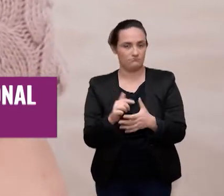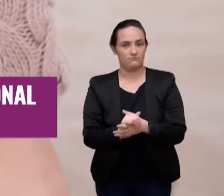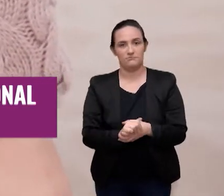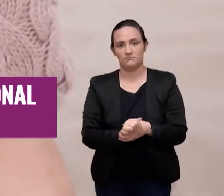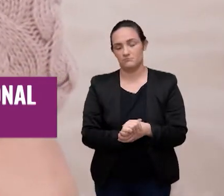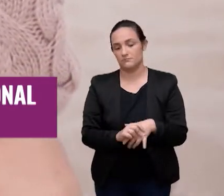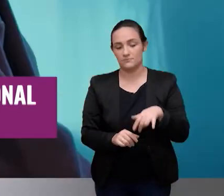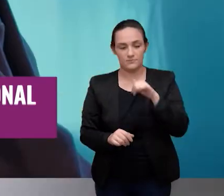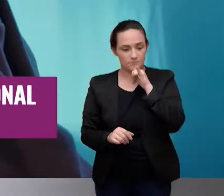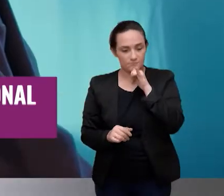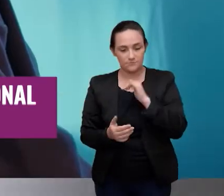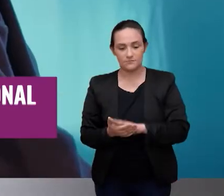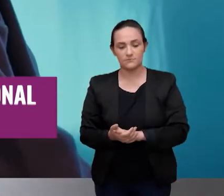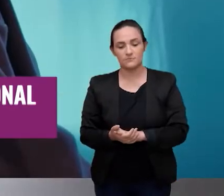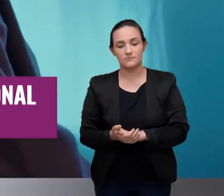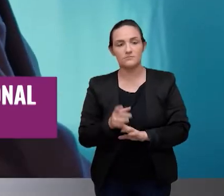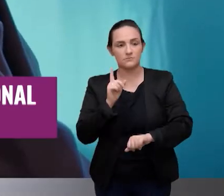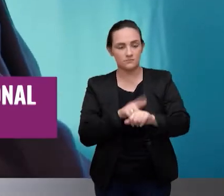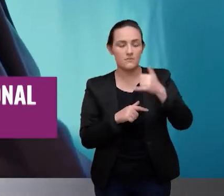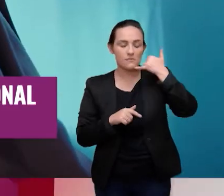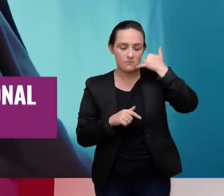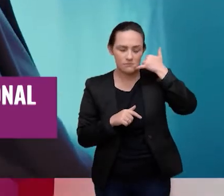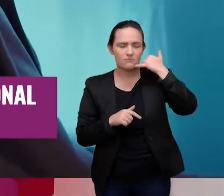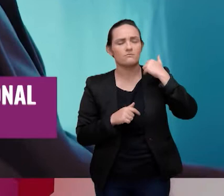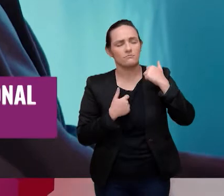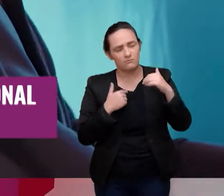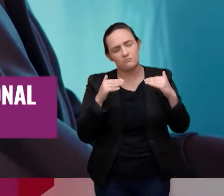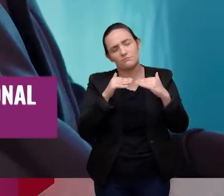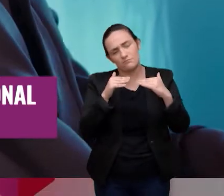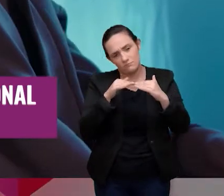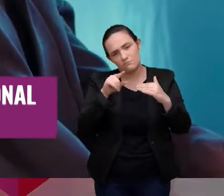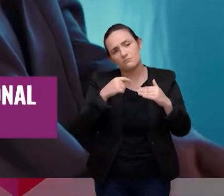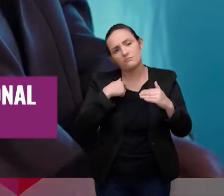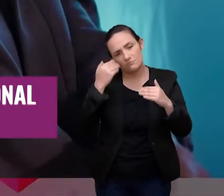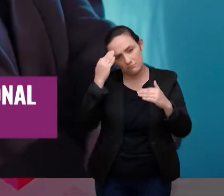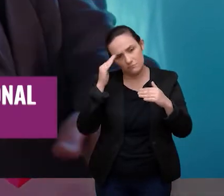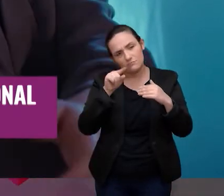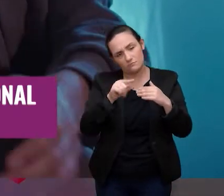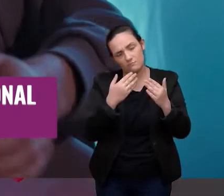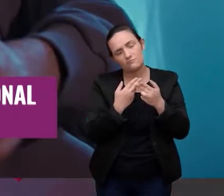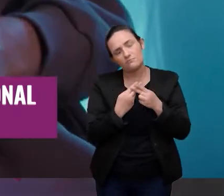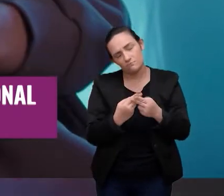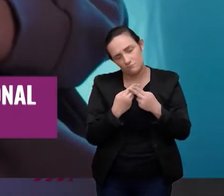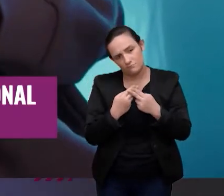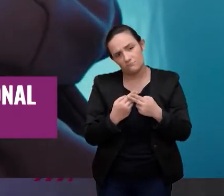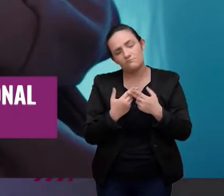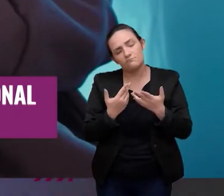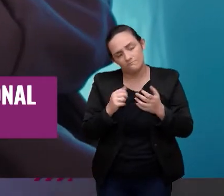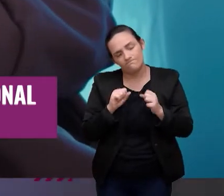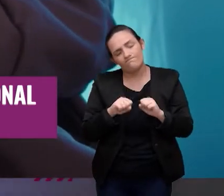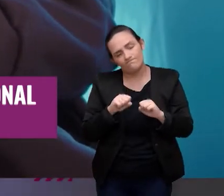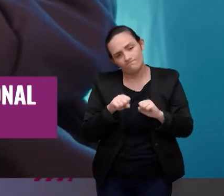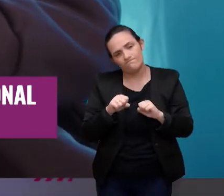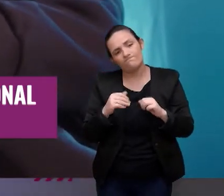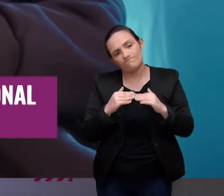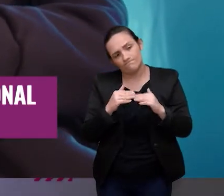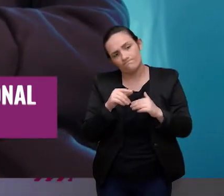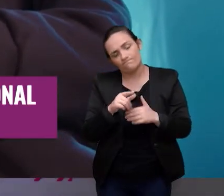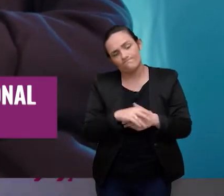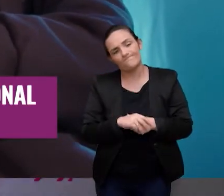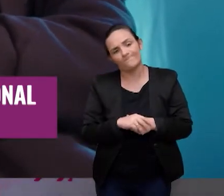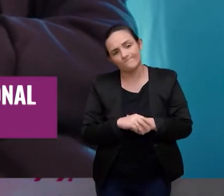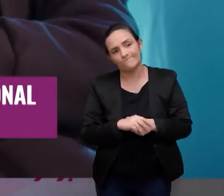né, ela passa também a se aceitar. Existe um efeito reflexo, a pessoa, então ela passa a